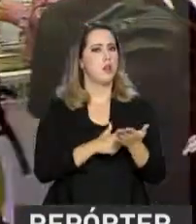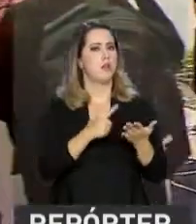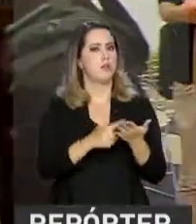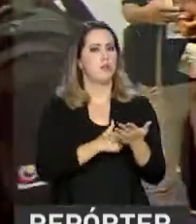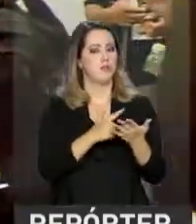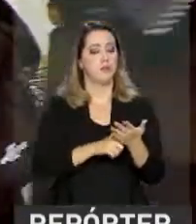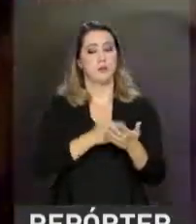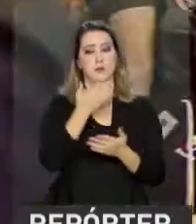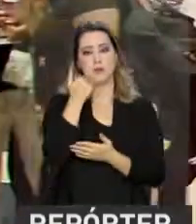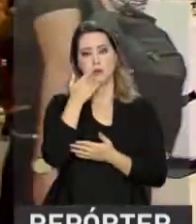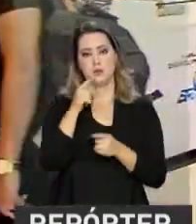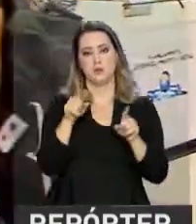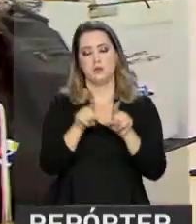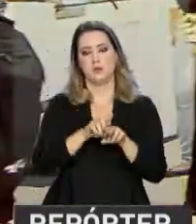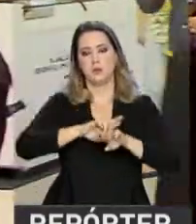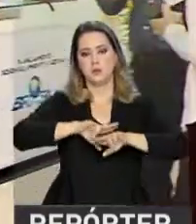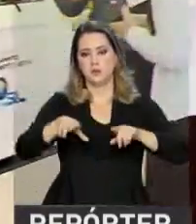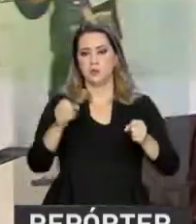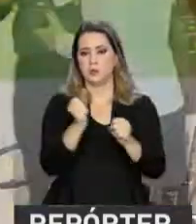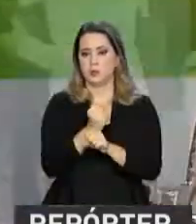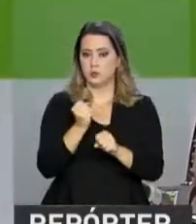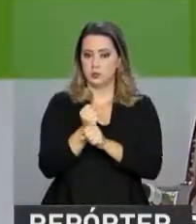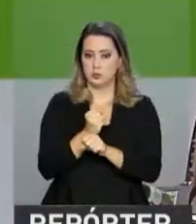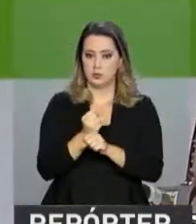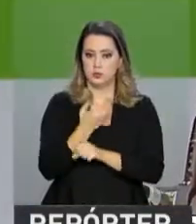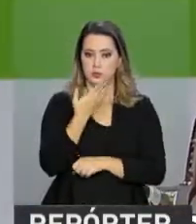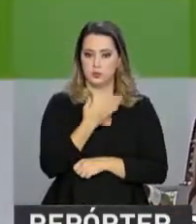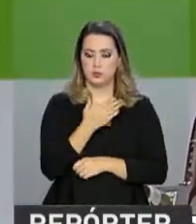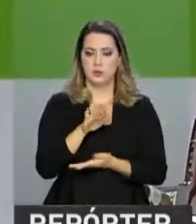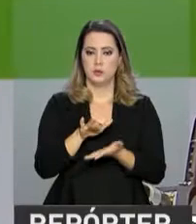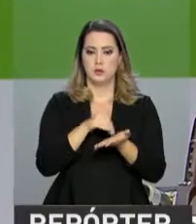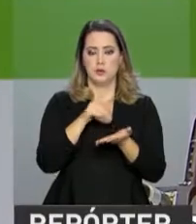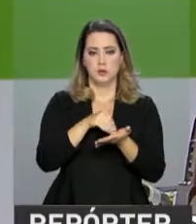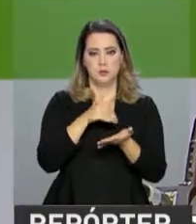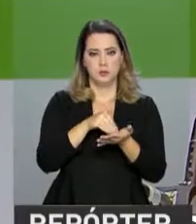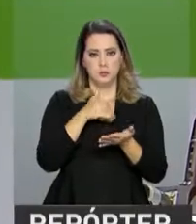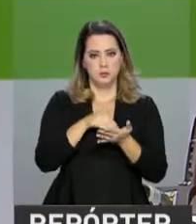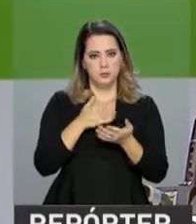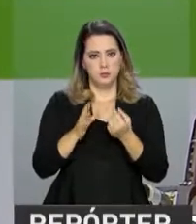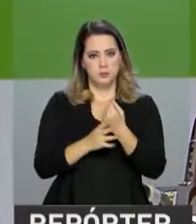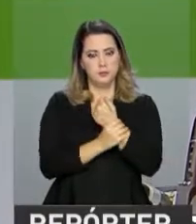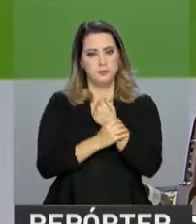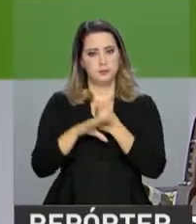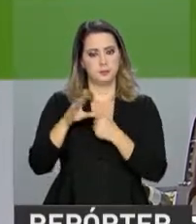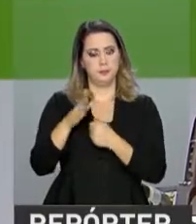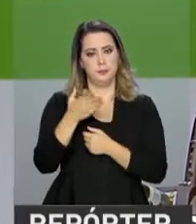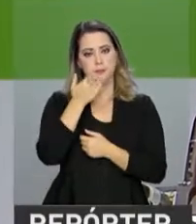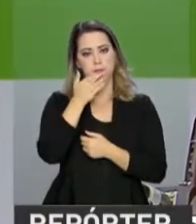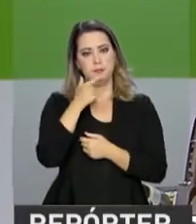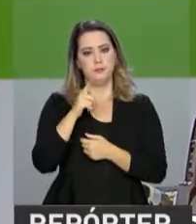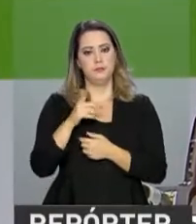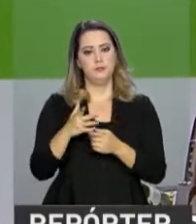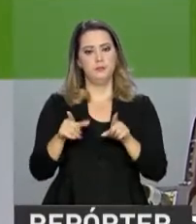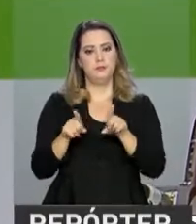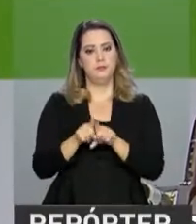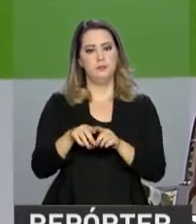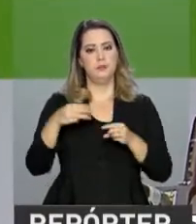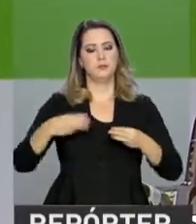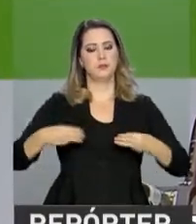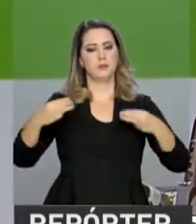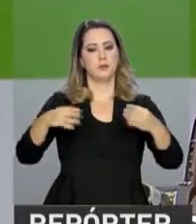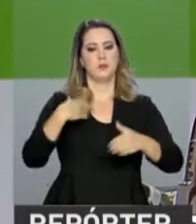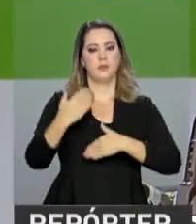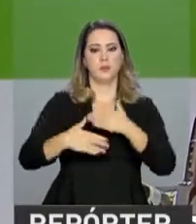da cesta básica e material de construção. O secretário nacional de Segurança Alimentar e Nutricional do Ministério